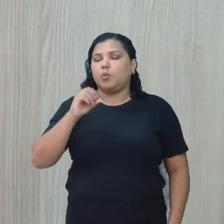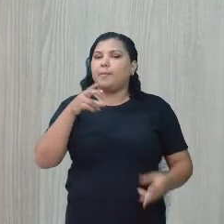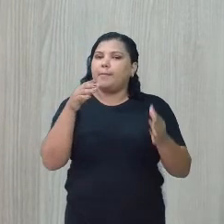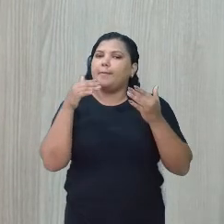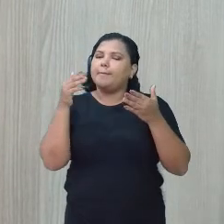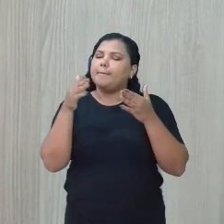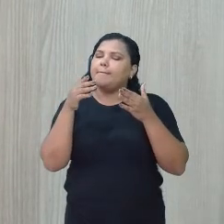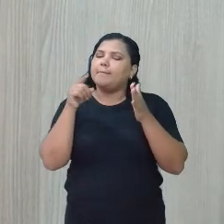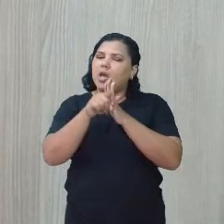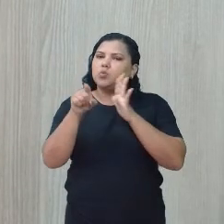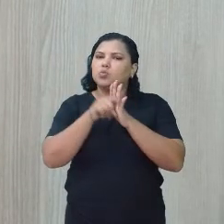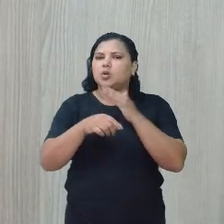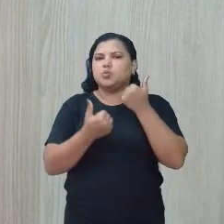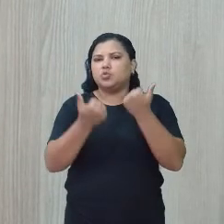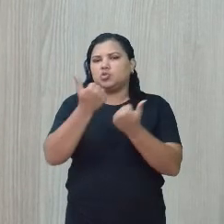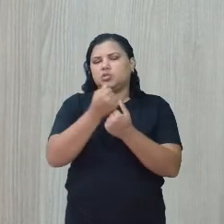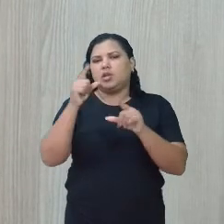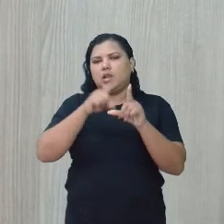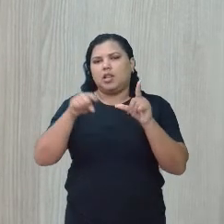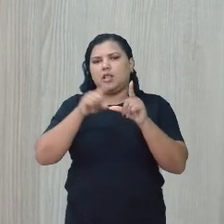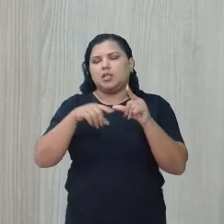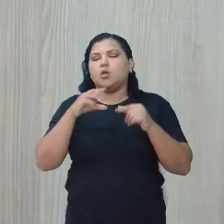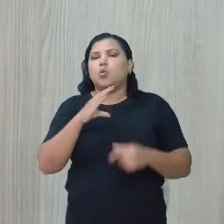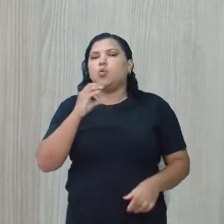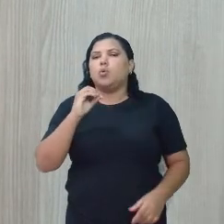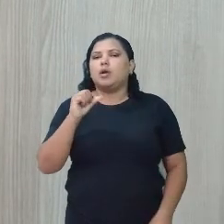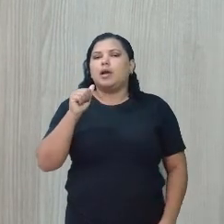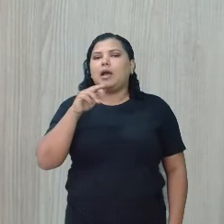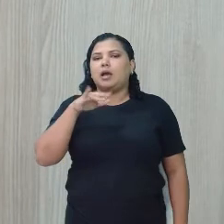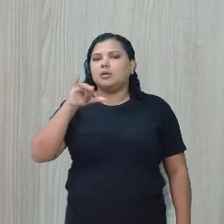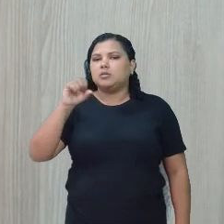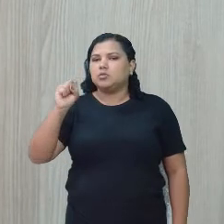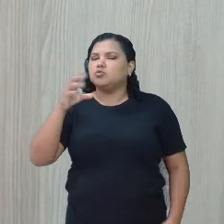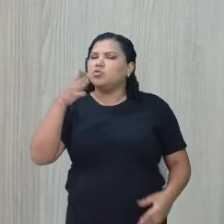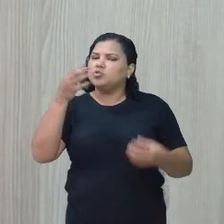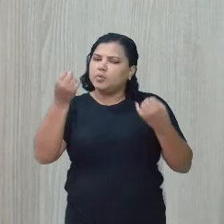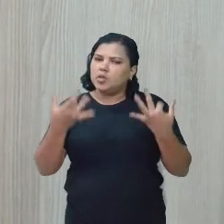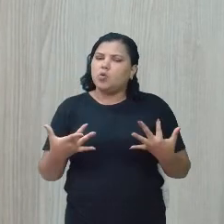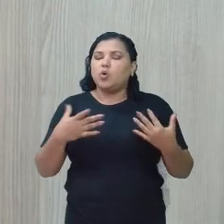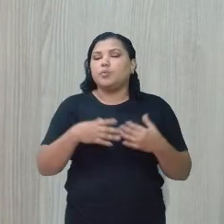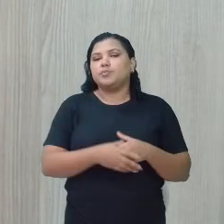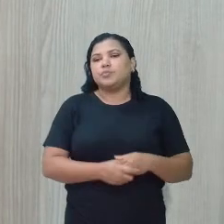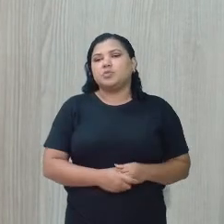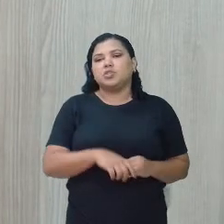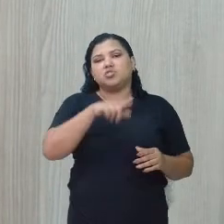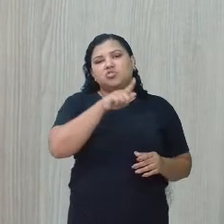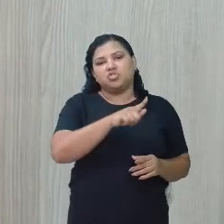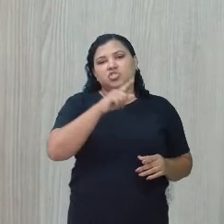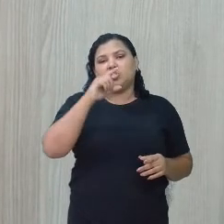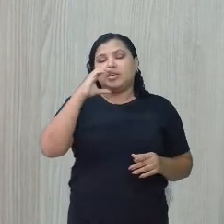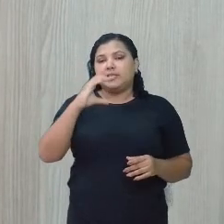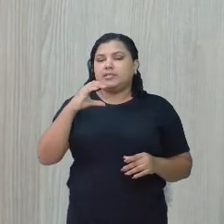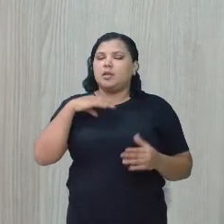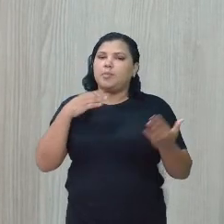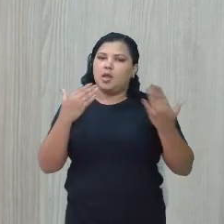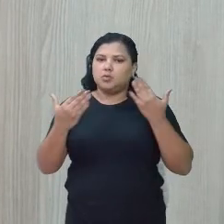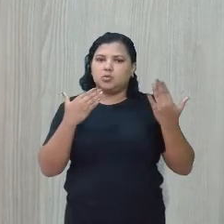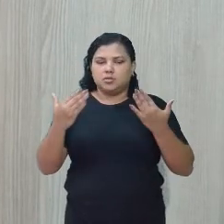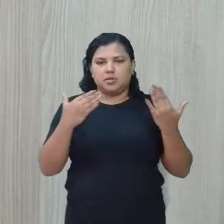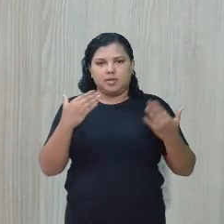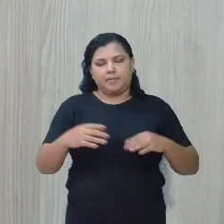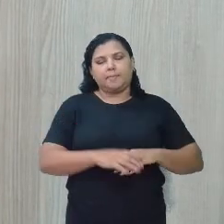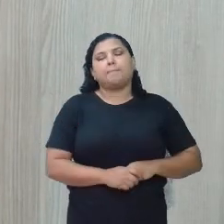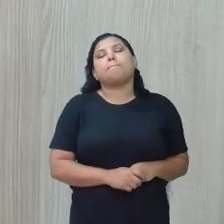substituição das letras, né, o Cássio já colocou aqui, o Diógenes também colocou aqui G e C para associar com as situações